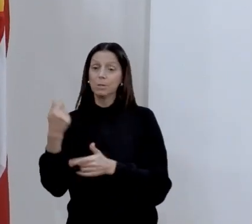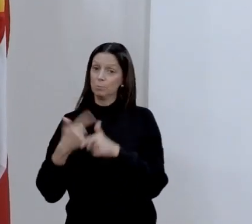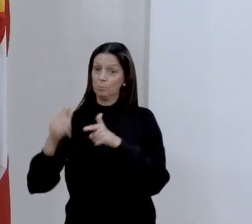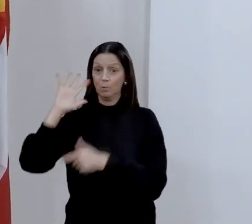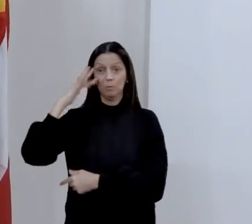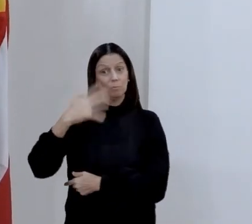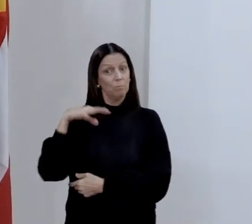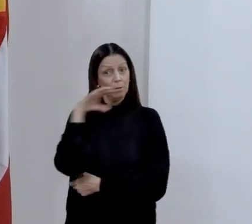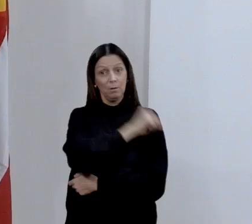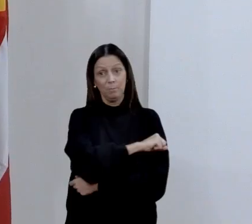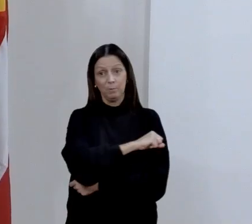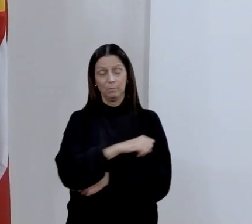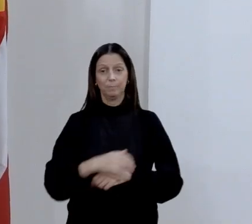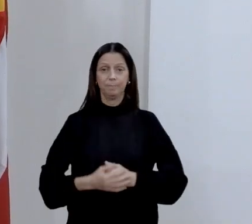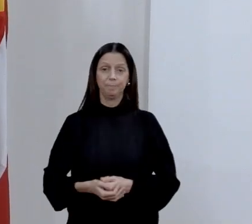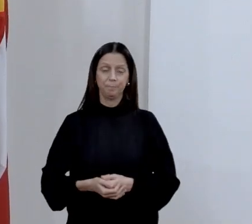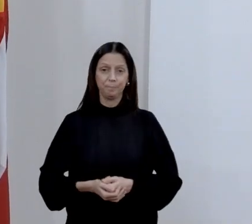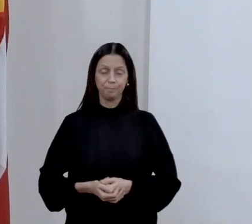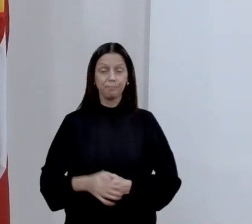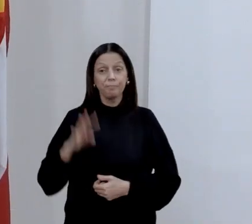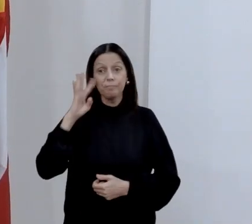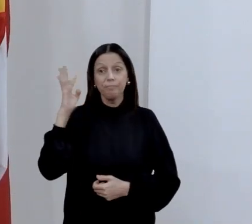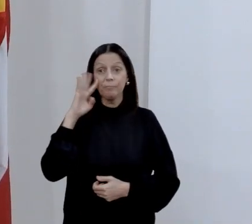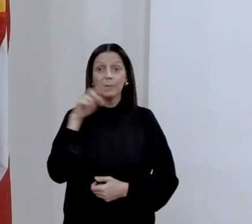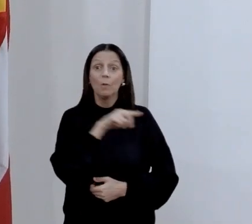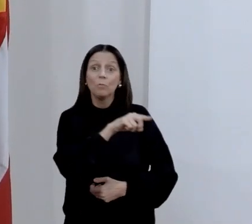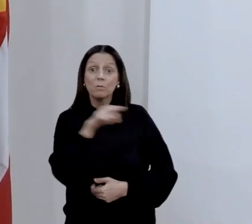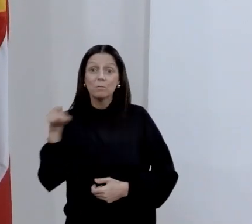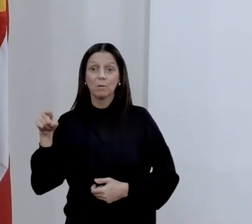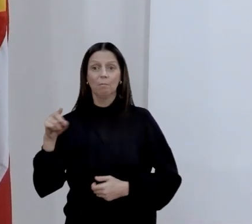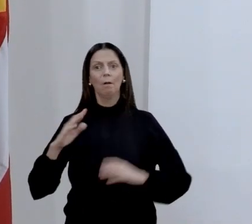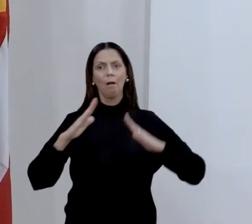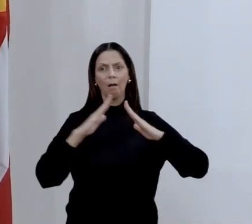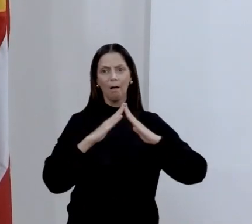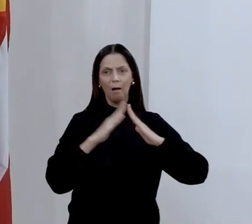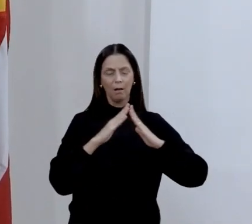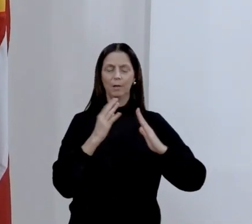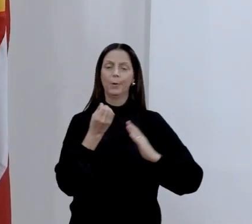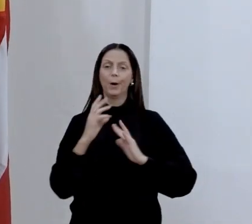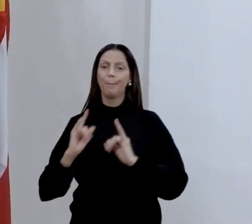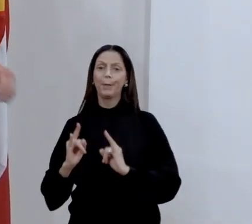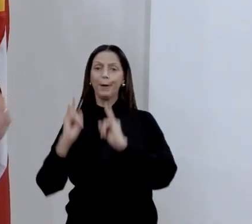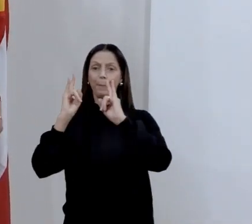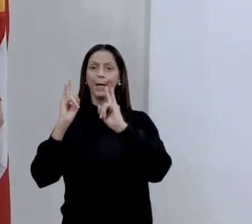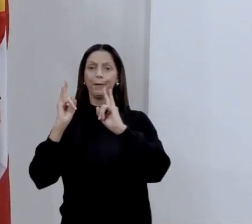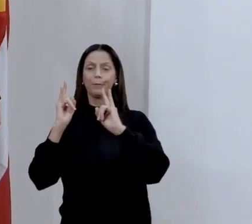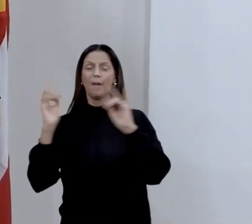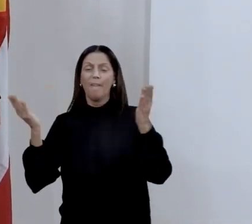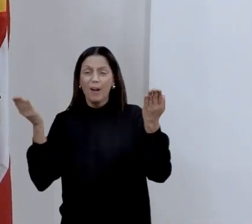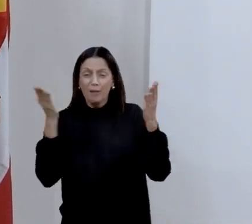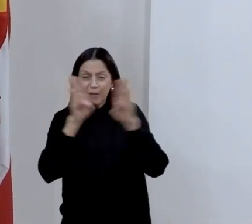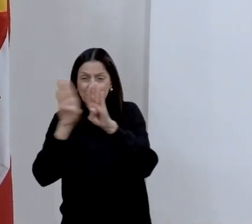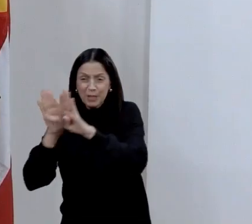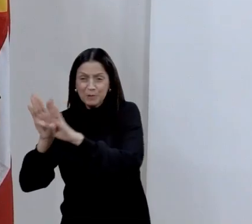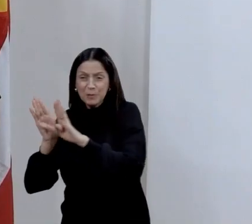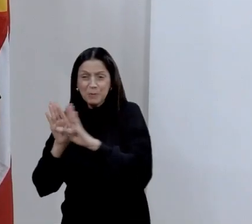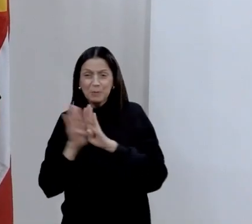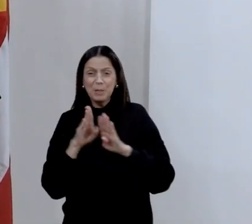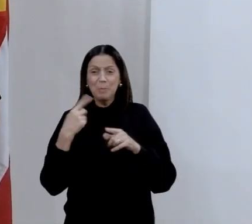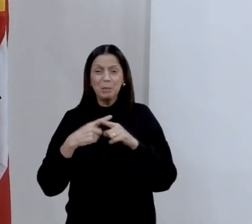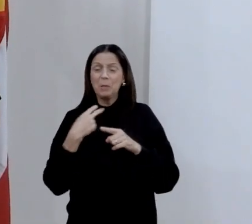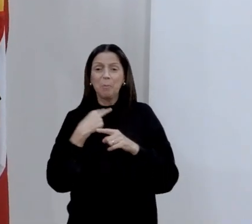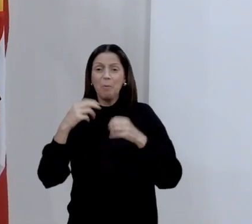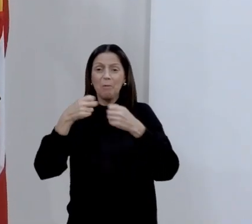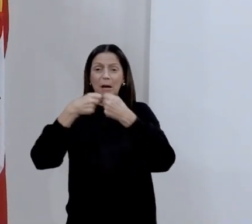possível, porque, volto a falar, imagina você passar o dia inteiro com seu apartamento fechado, imagina você ter o prejuízo, né, de ter